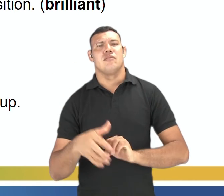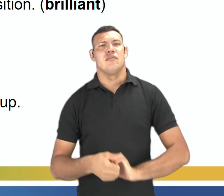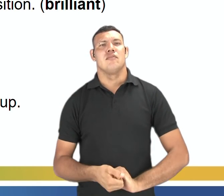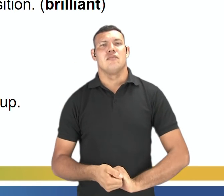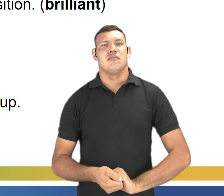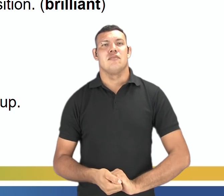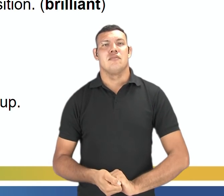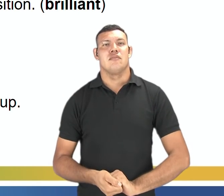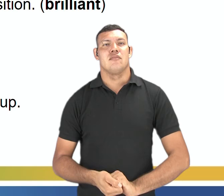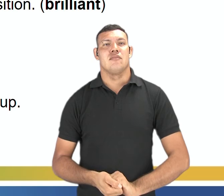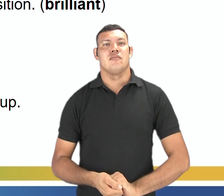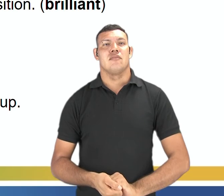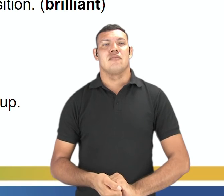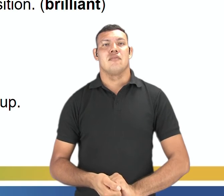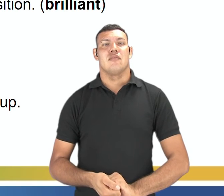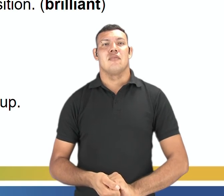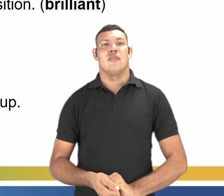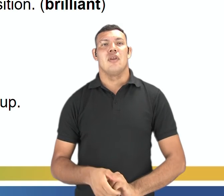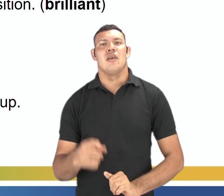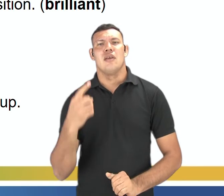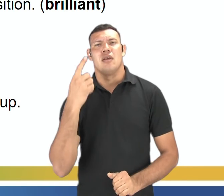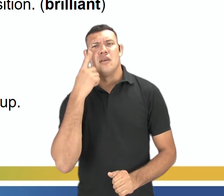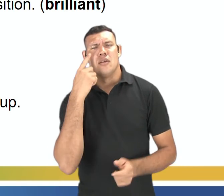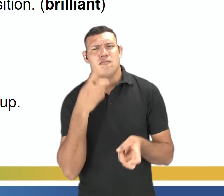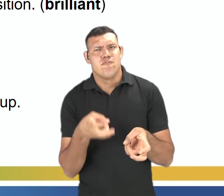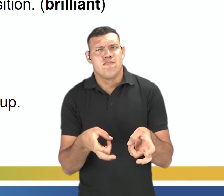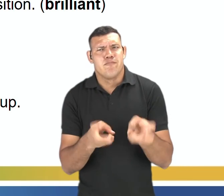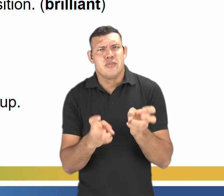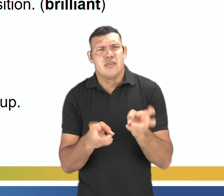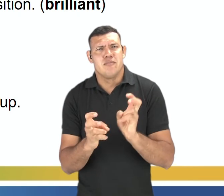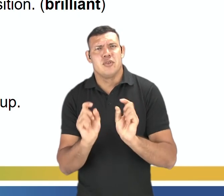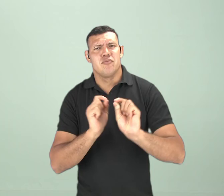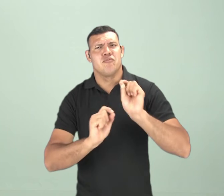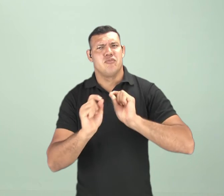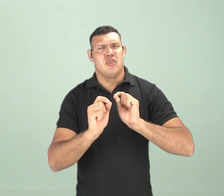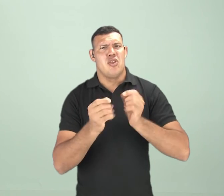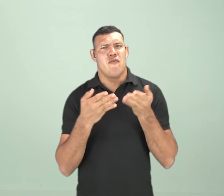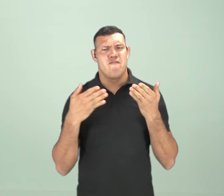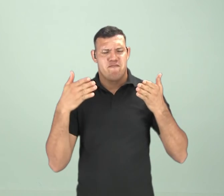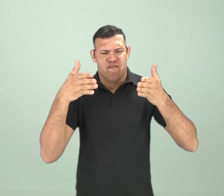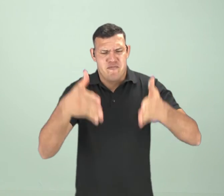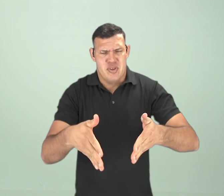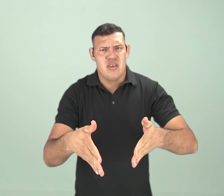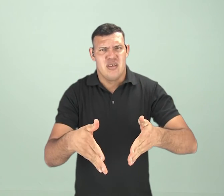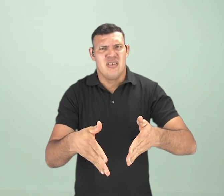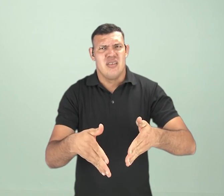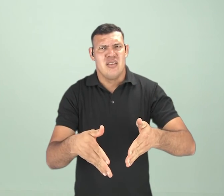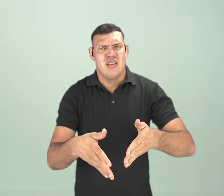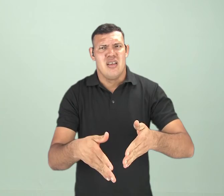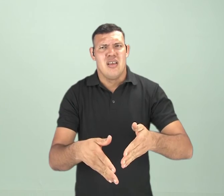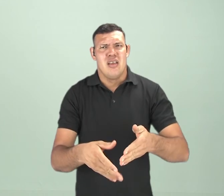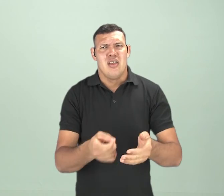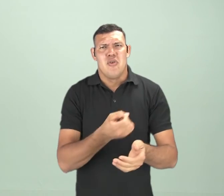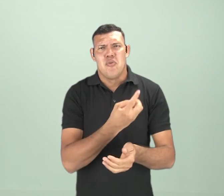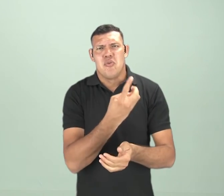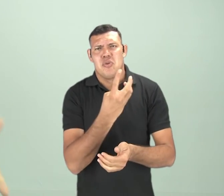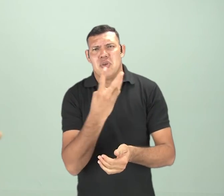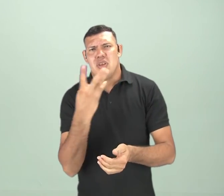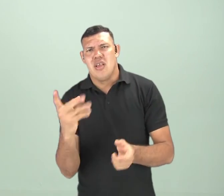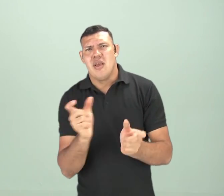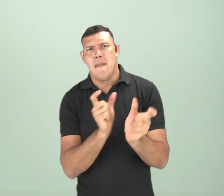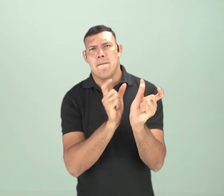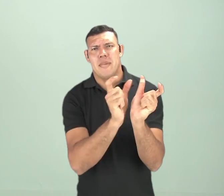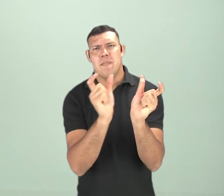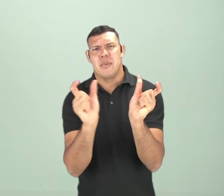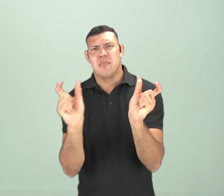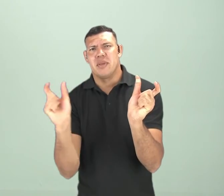group. Ok? Deu para perceber um pouquinho? A gente não precisa focar tanto em contar sílabas, até mesmo porque em inglês a contagem de